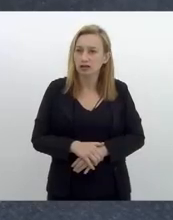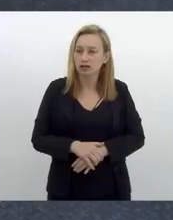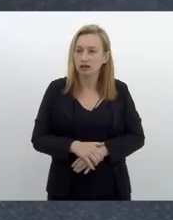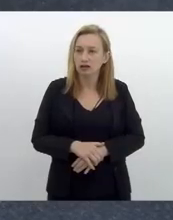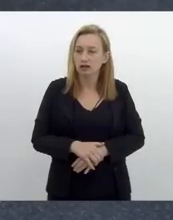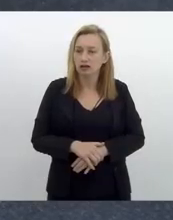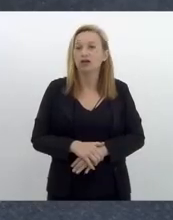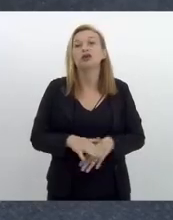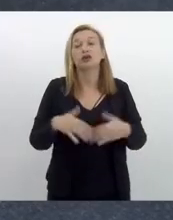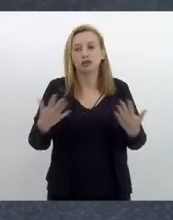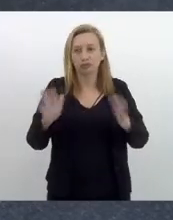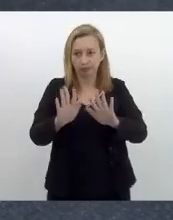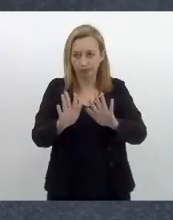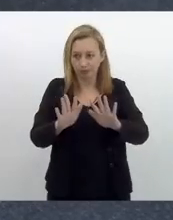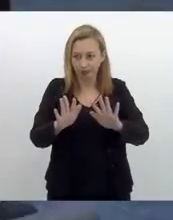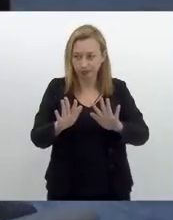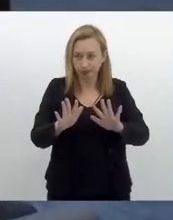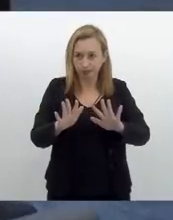Então, é seguinte.